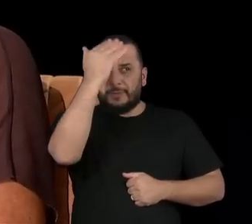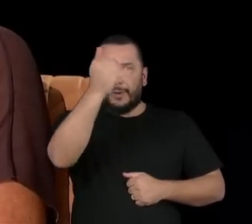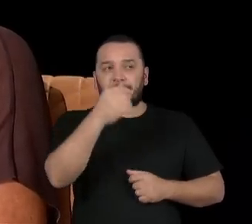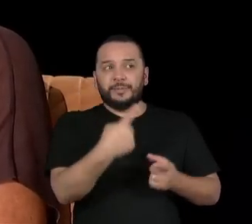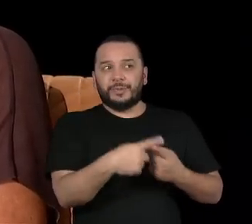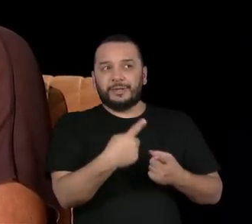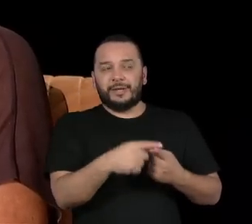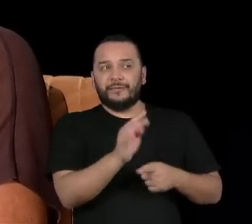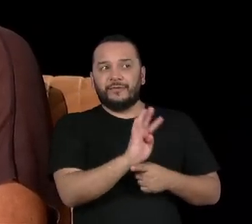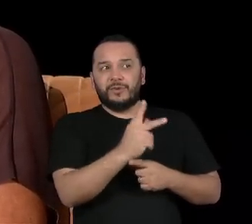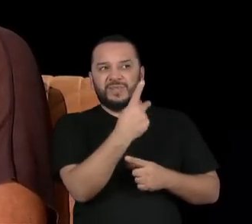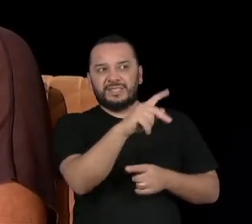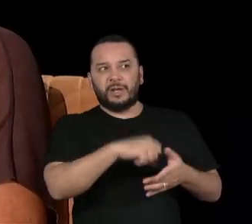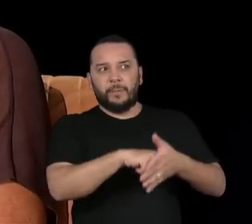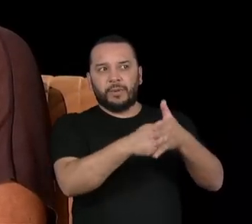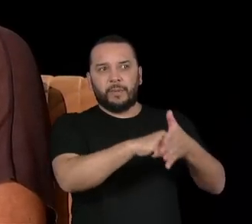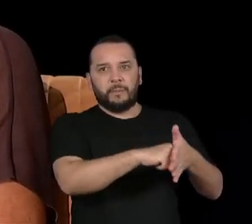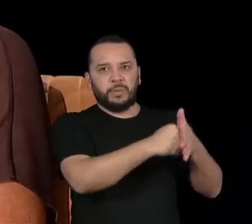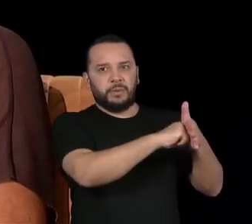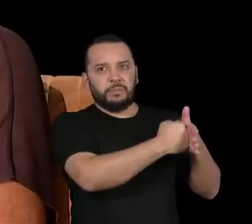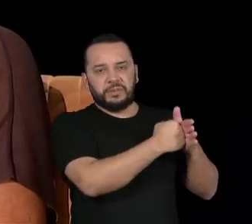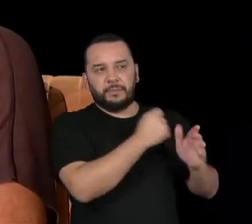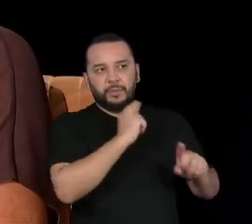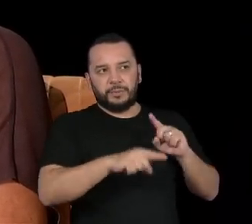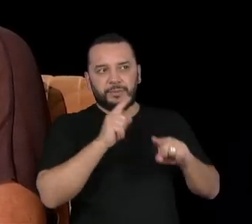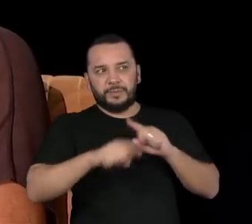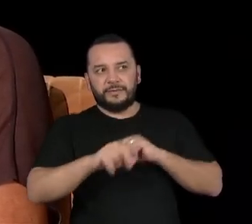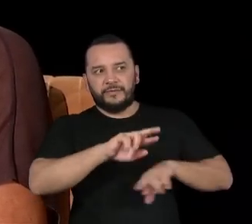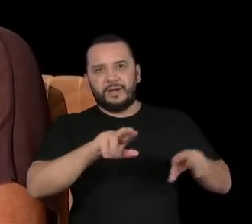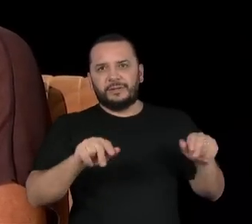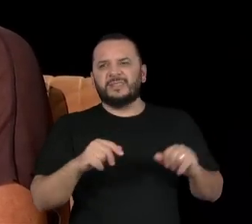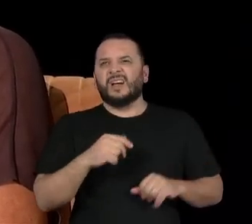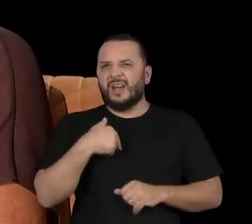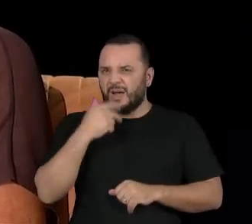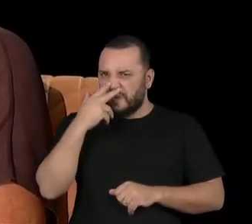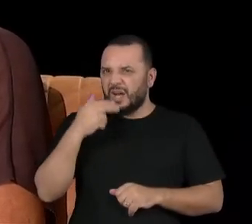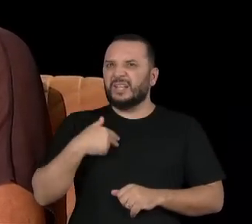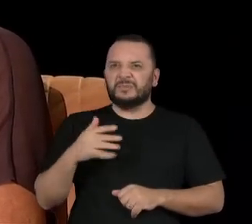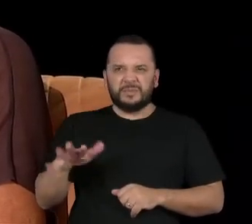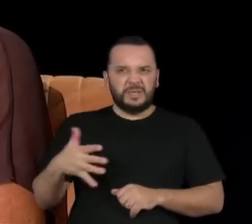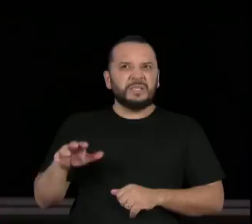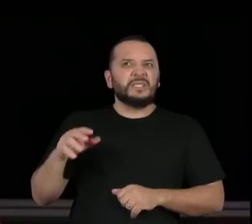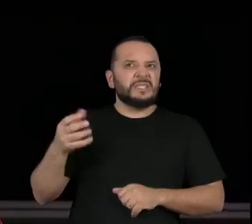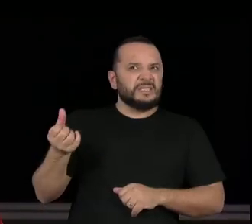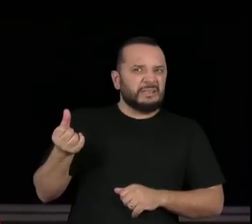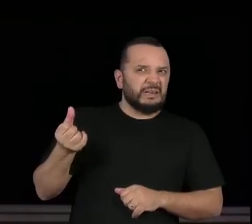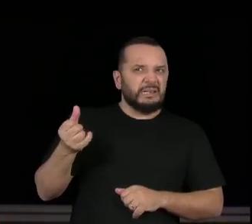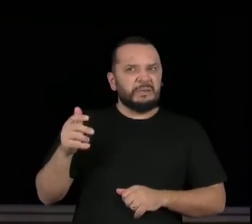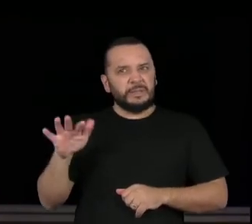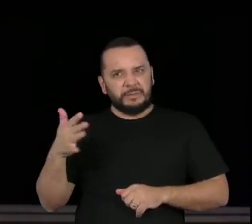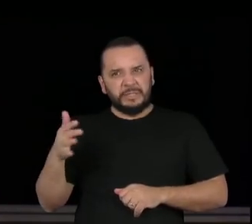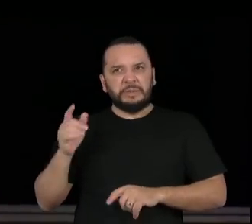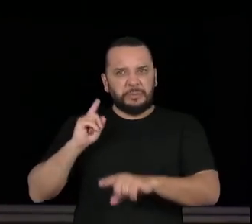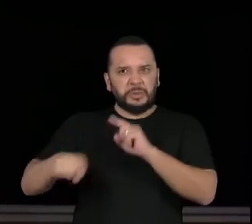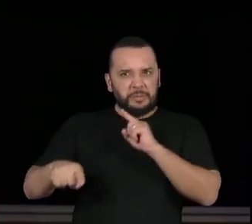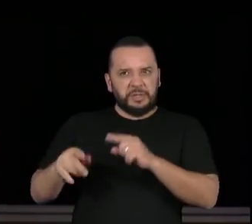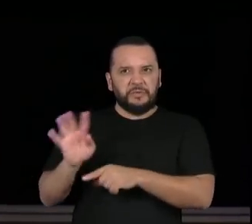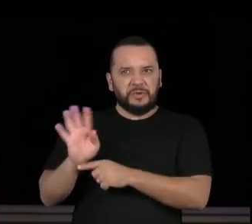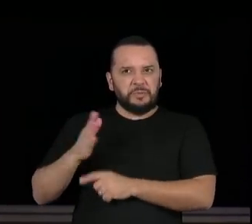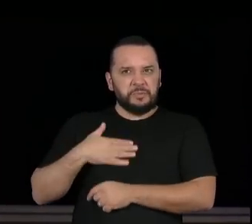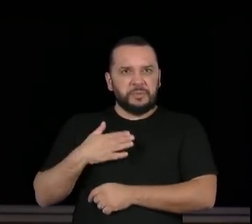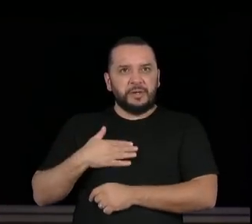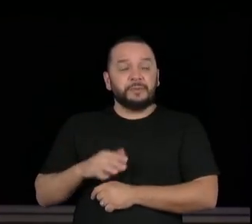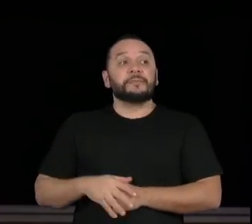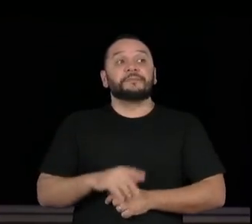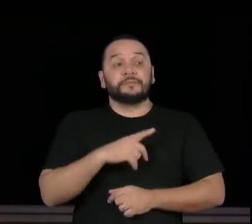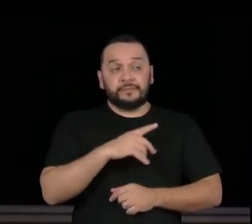Olha, o que eu tenho, eu acho que eu tenho uns 5 ou 6 filmes censurados. Mais um depoimento para você, Ítala. Esse